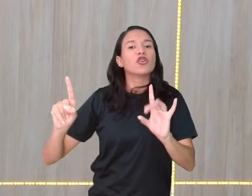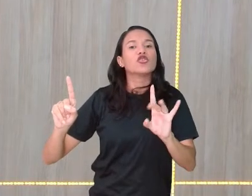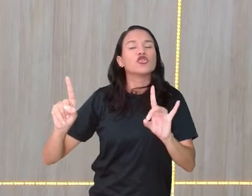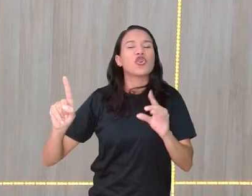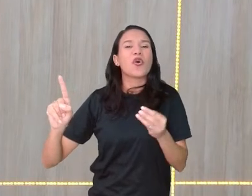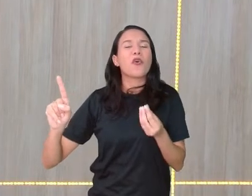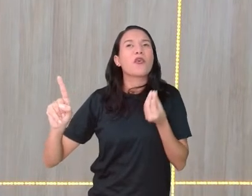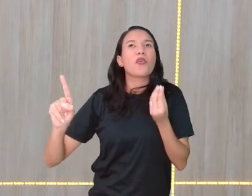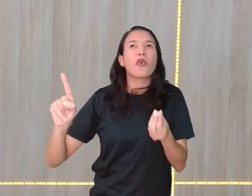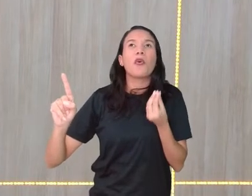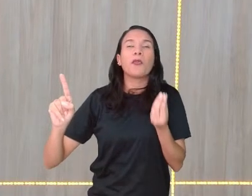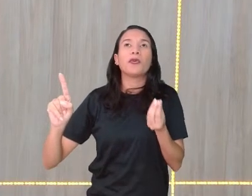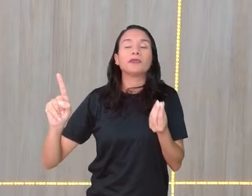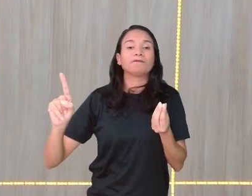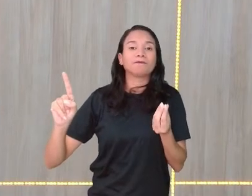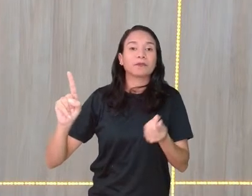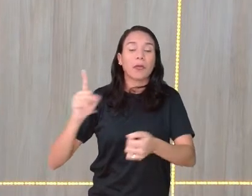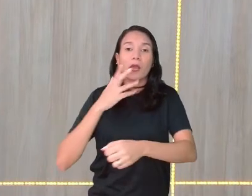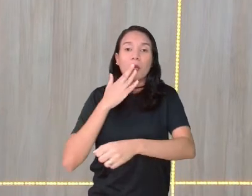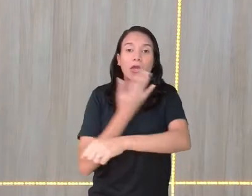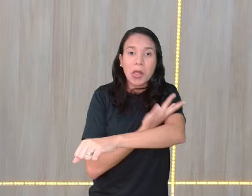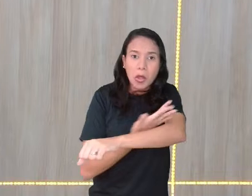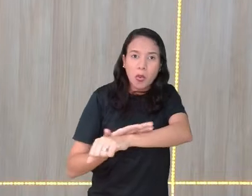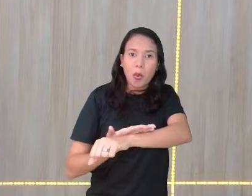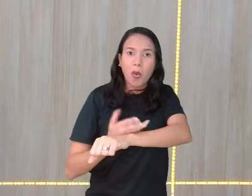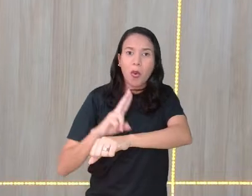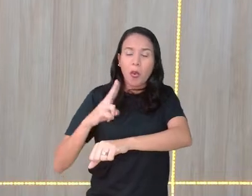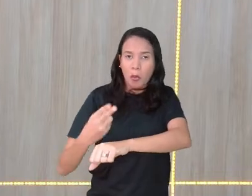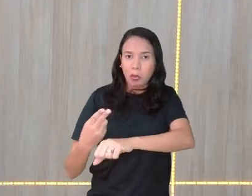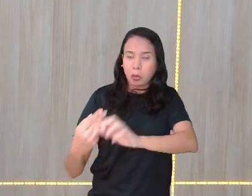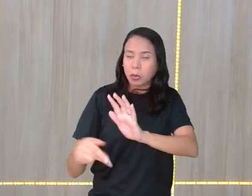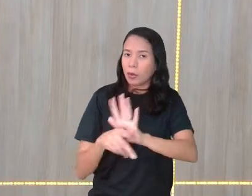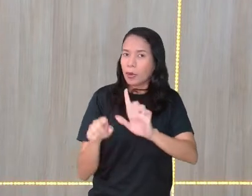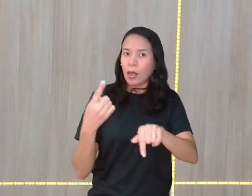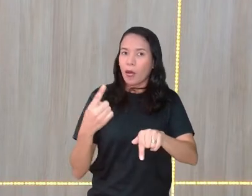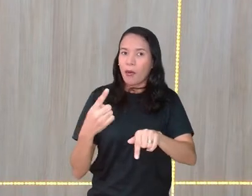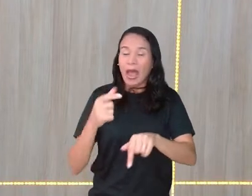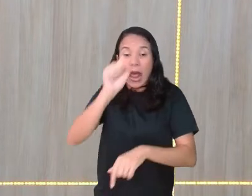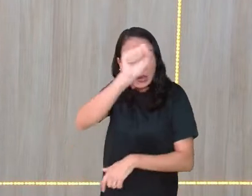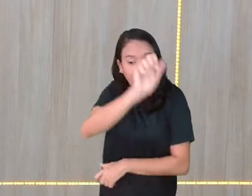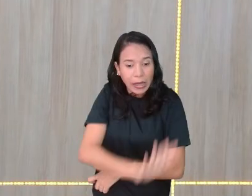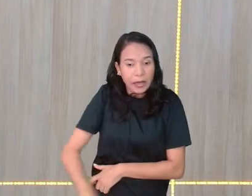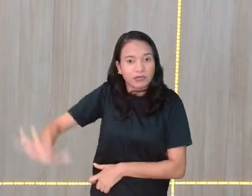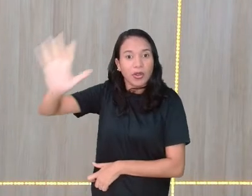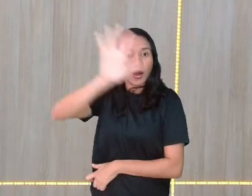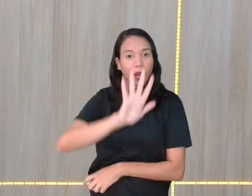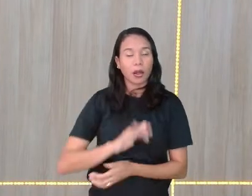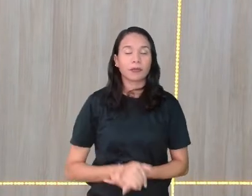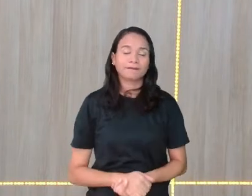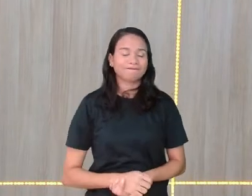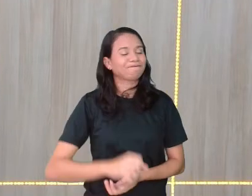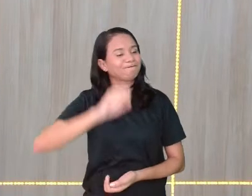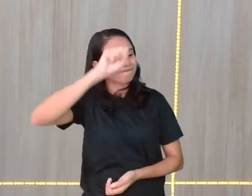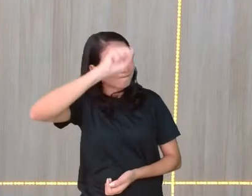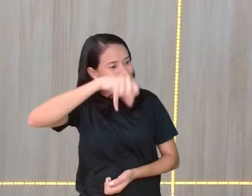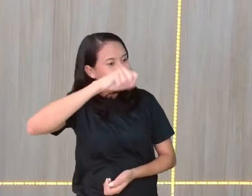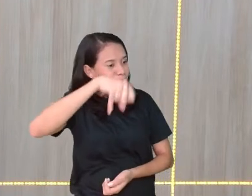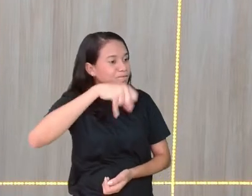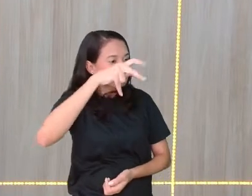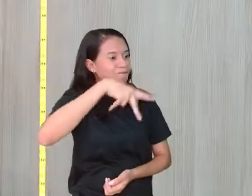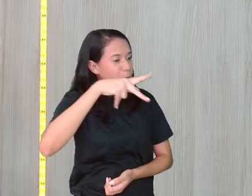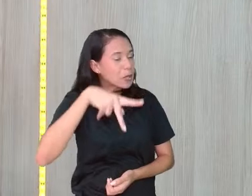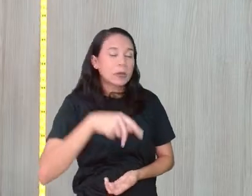a questões étnicas ou raciais, é uma coisa bem mais ampla, não é isso, professor? Exatamente, Gilson. E